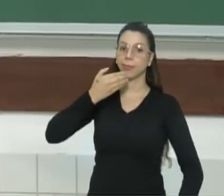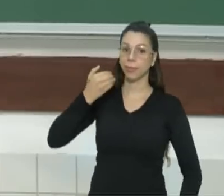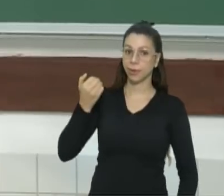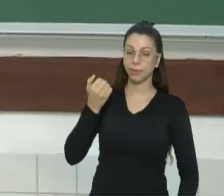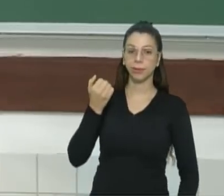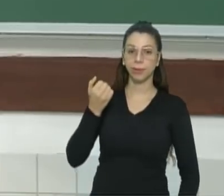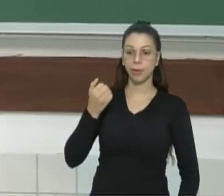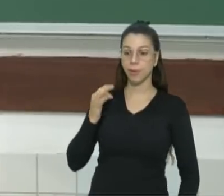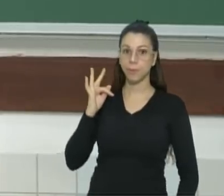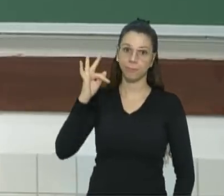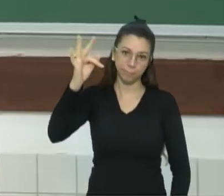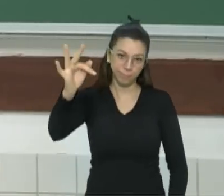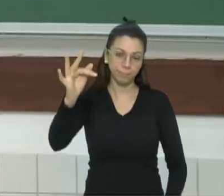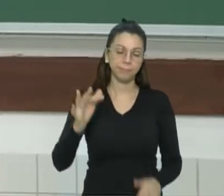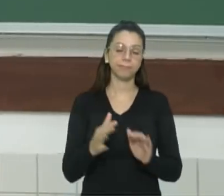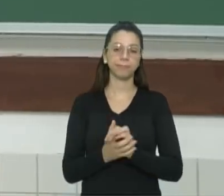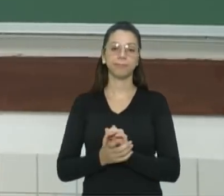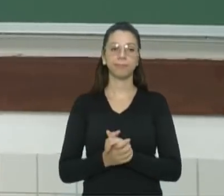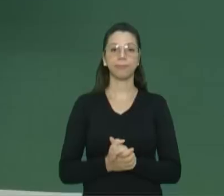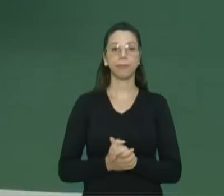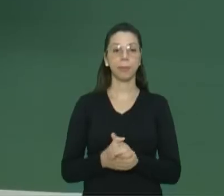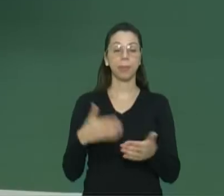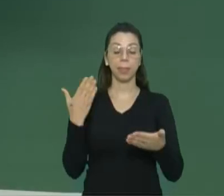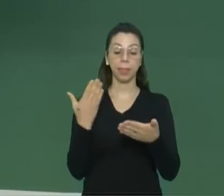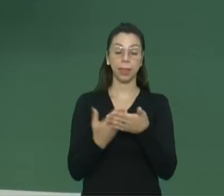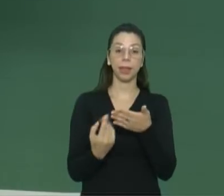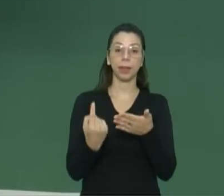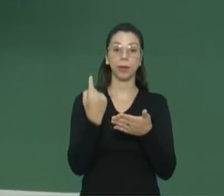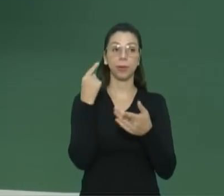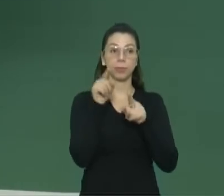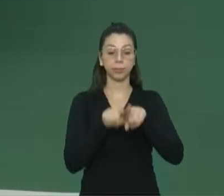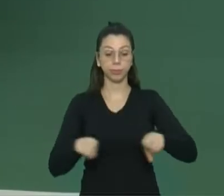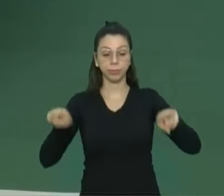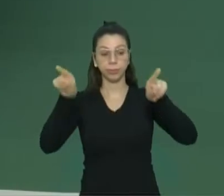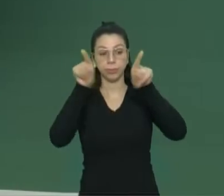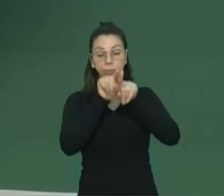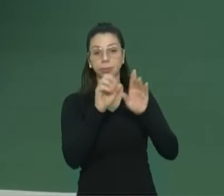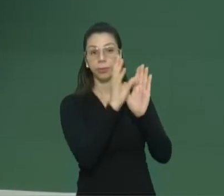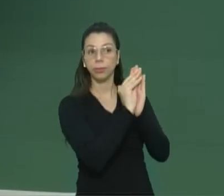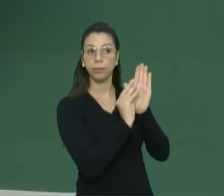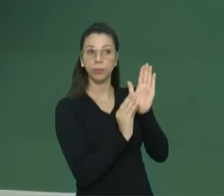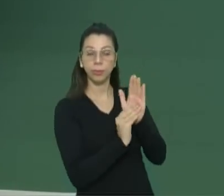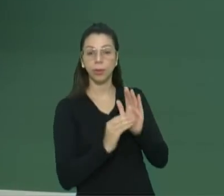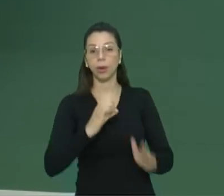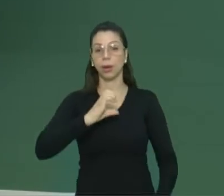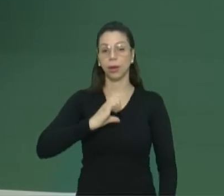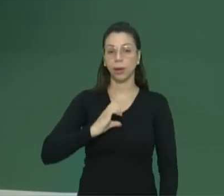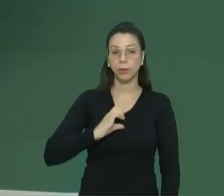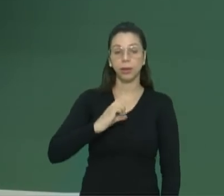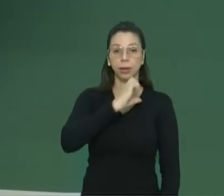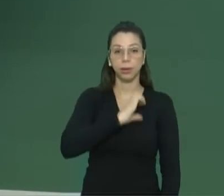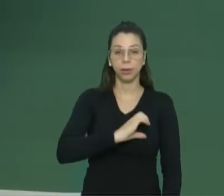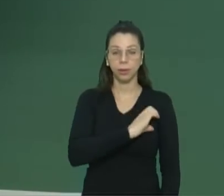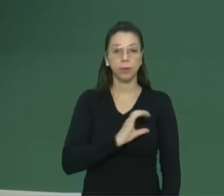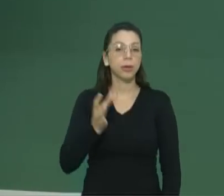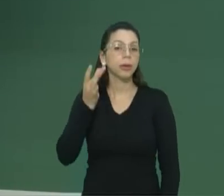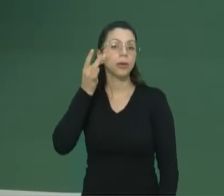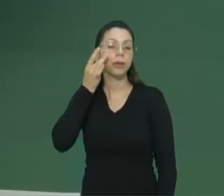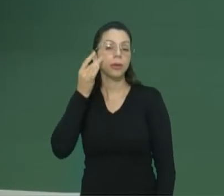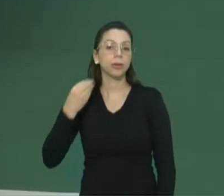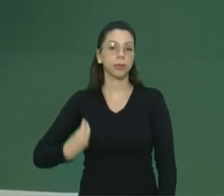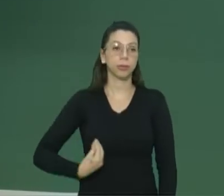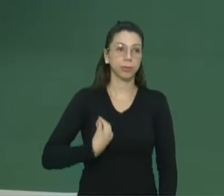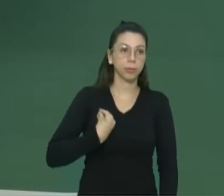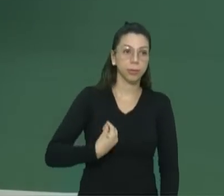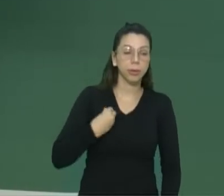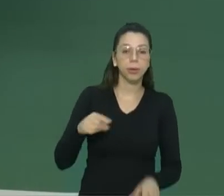resultados. Na última aula nós vimos a retomada desses conteúdos, né? A ética cristã, o humanismo, o existencialismo, a